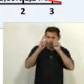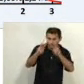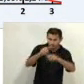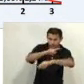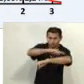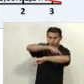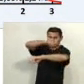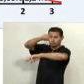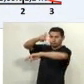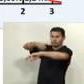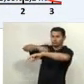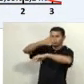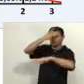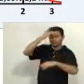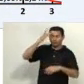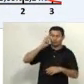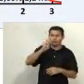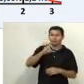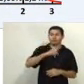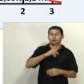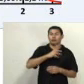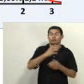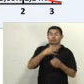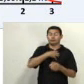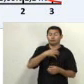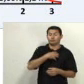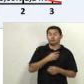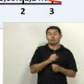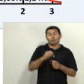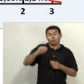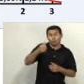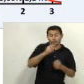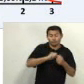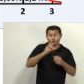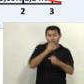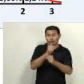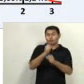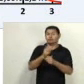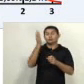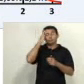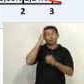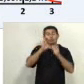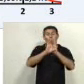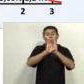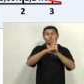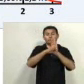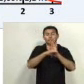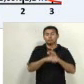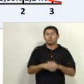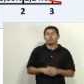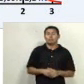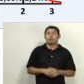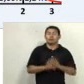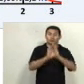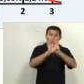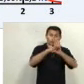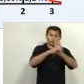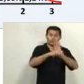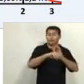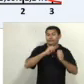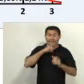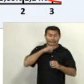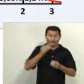obrigado. Olha só, pessoal. Só que nessa maneira, eu quase não faço cálculo, mas eu preciso saber o conceito. Então, esse conceito ninguém